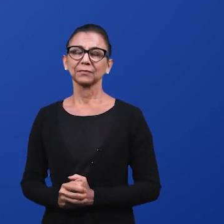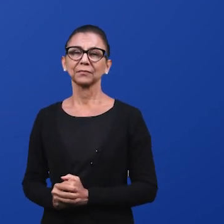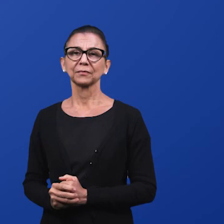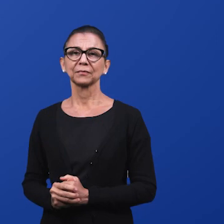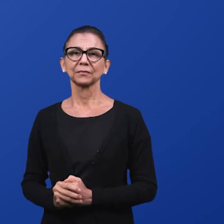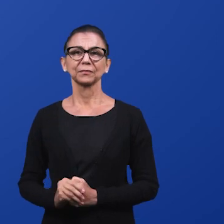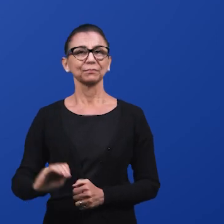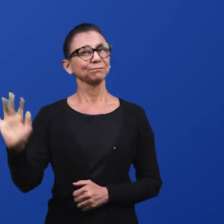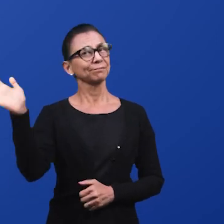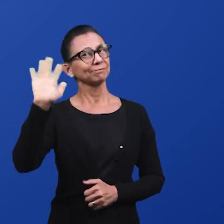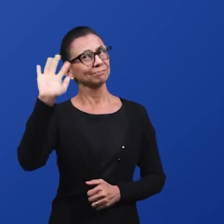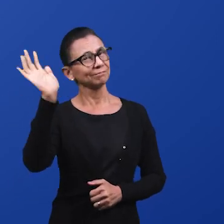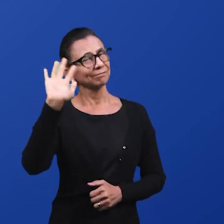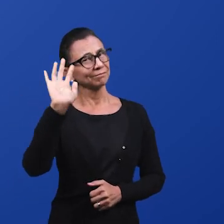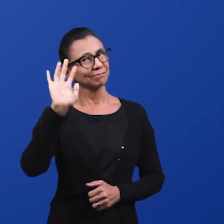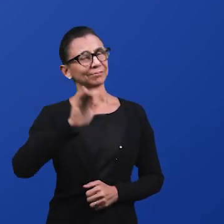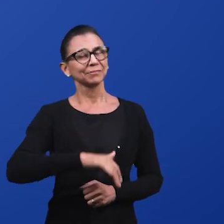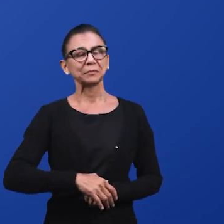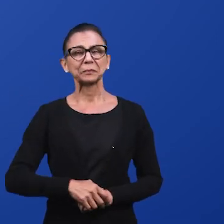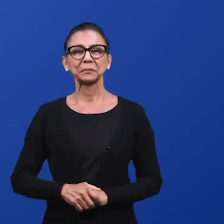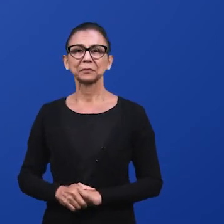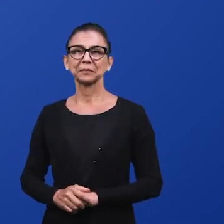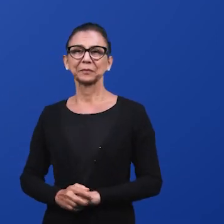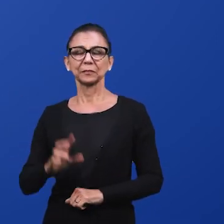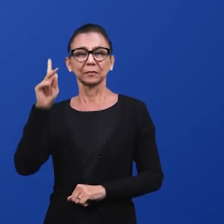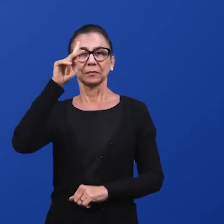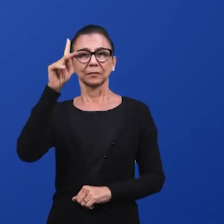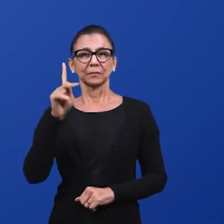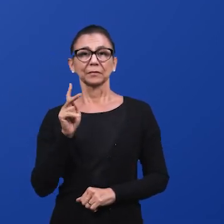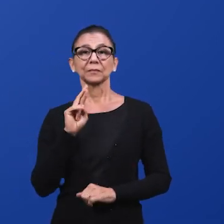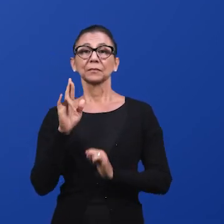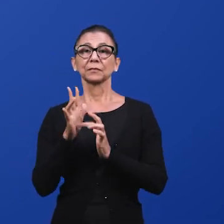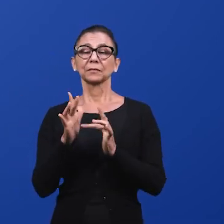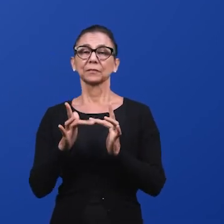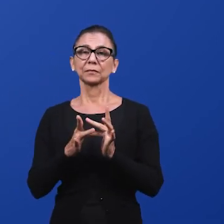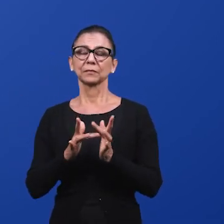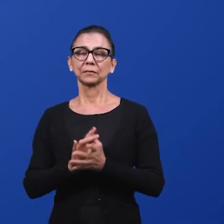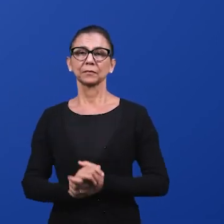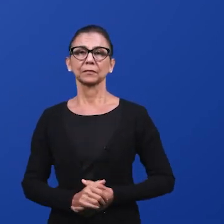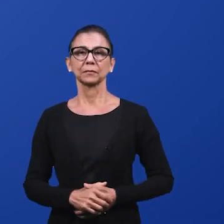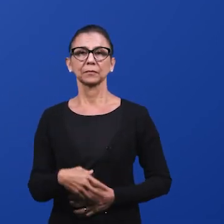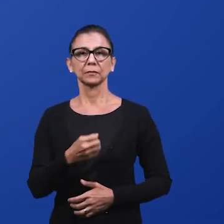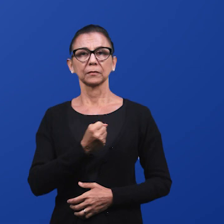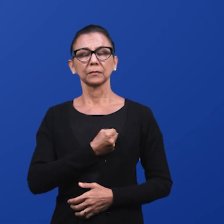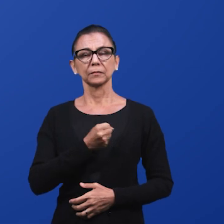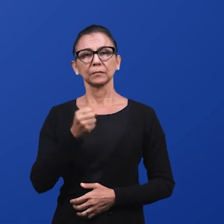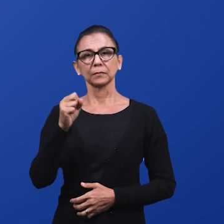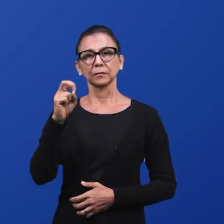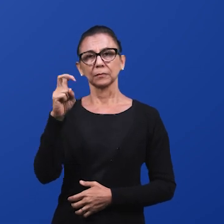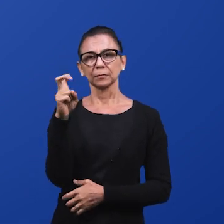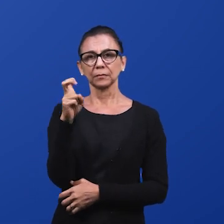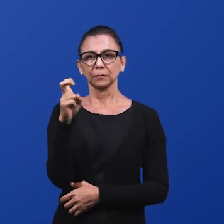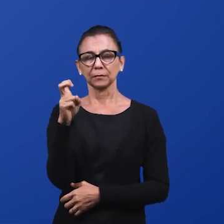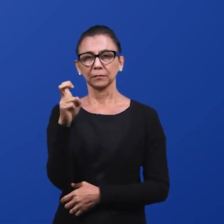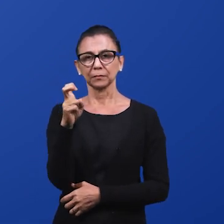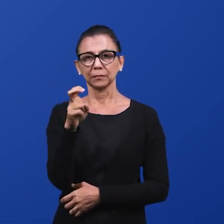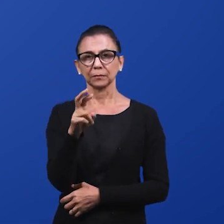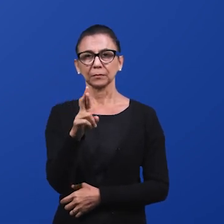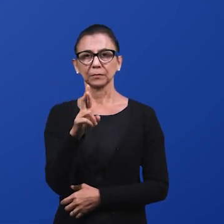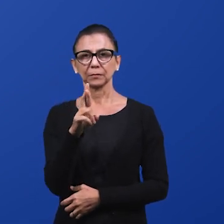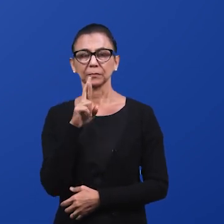irmãos. A paz do Senhor, irmãos. Tchau. A paz do Senhor Jesus, irmãos. Respondendo a questão número